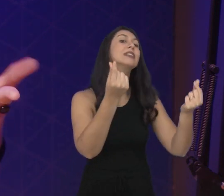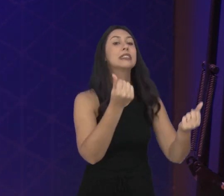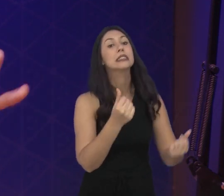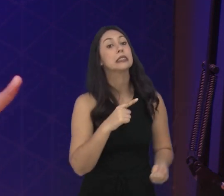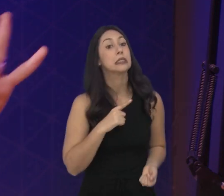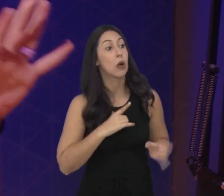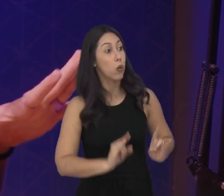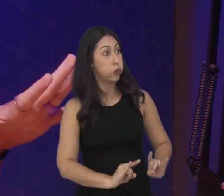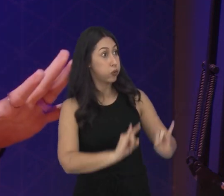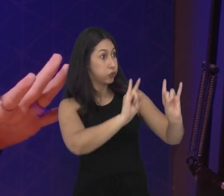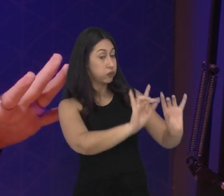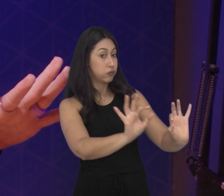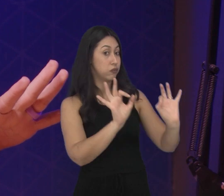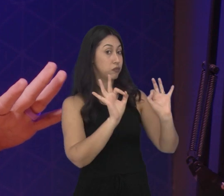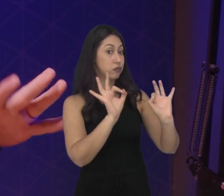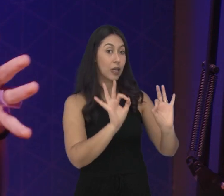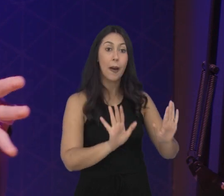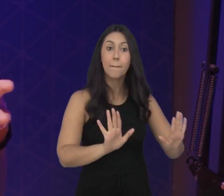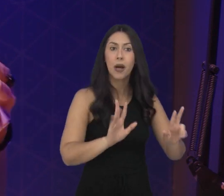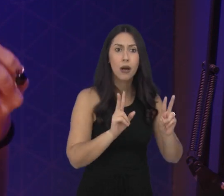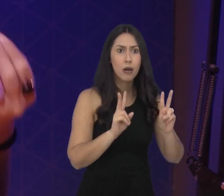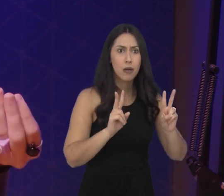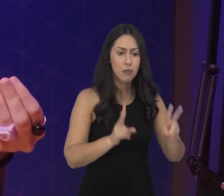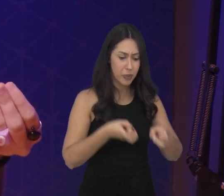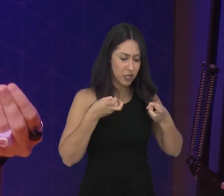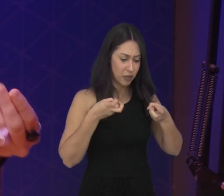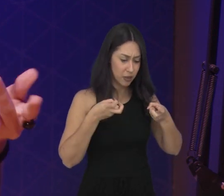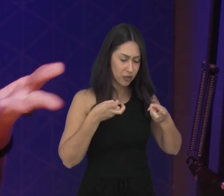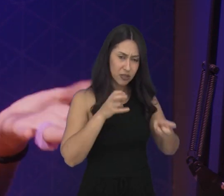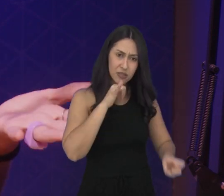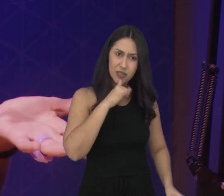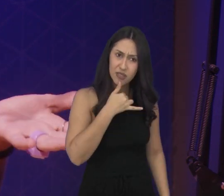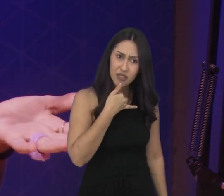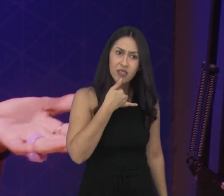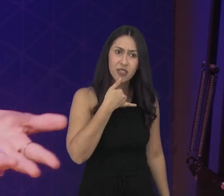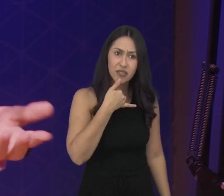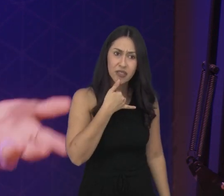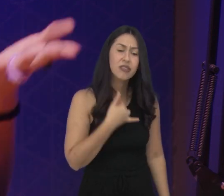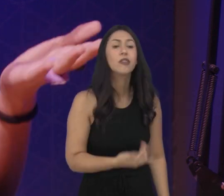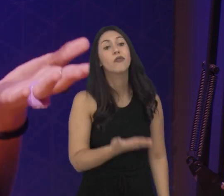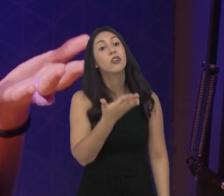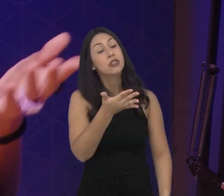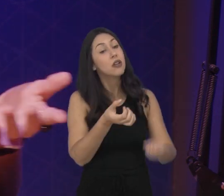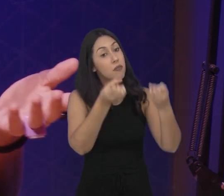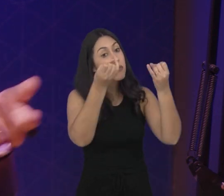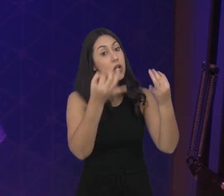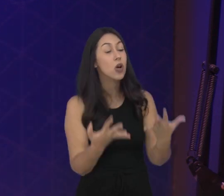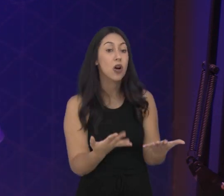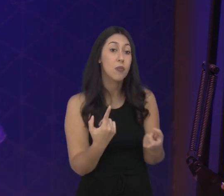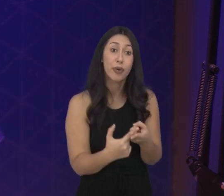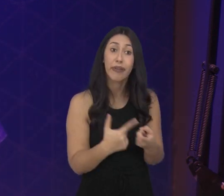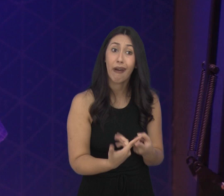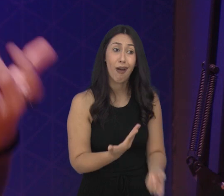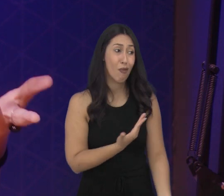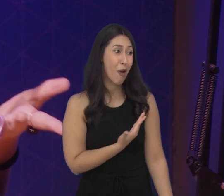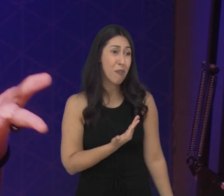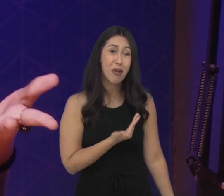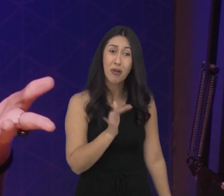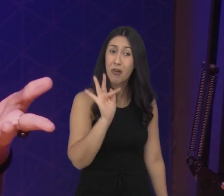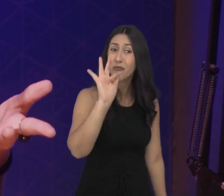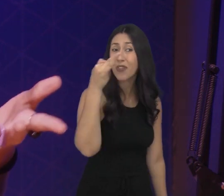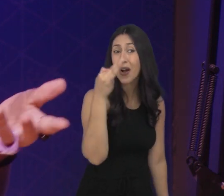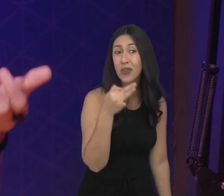financeiramente, né? Ela tem um super apartamento e daí ela percebe que ela tá super infeliz. E foi aquilo que você falou, né? Ela não tem